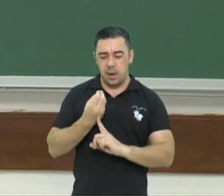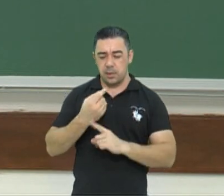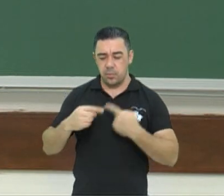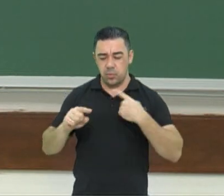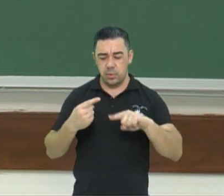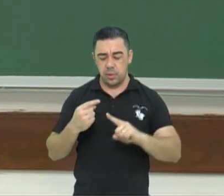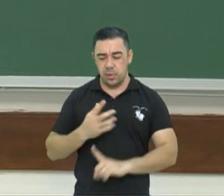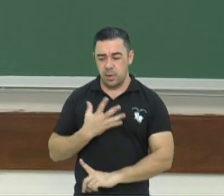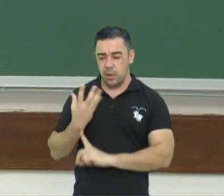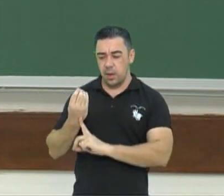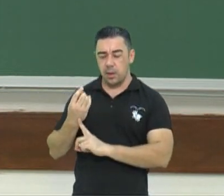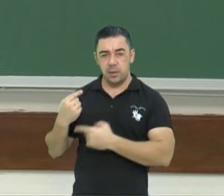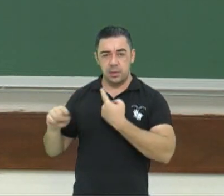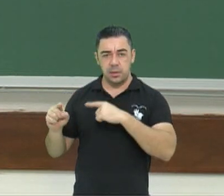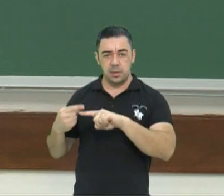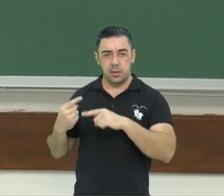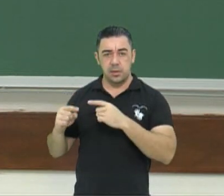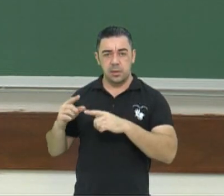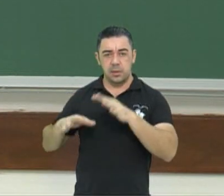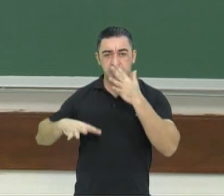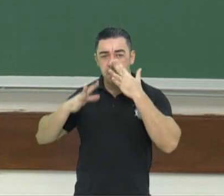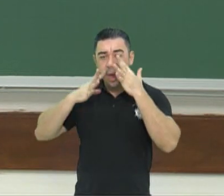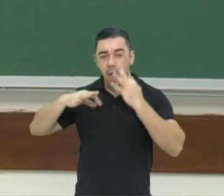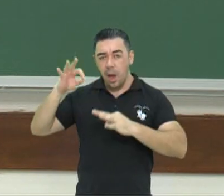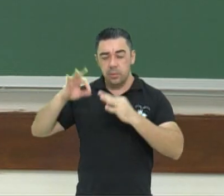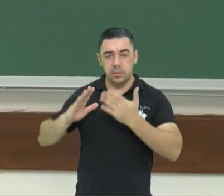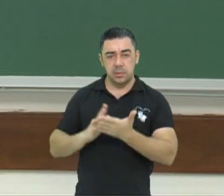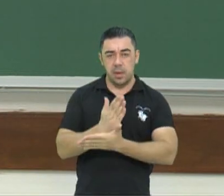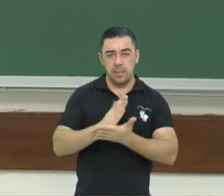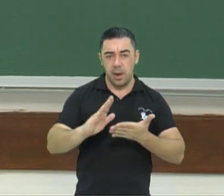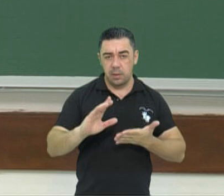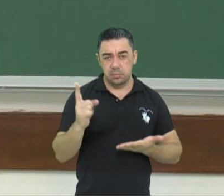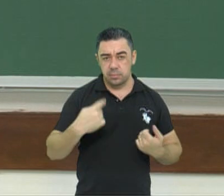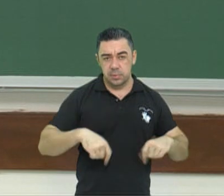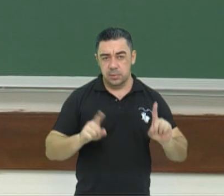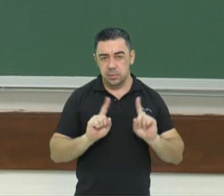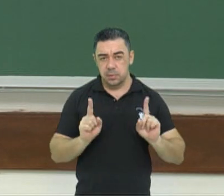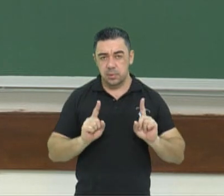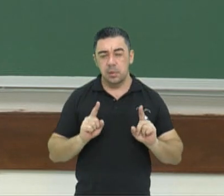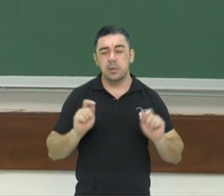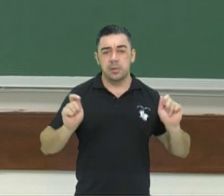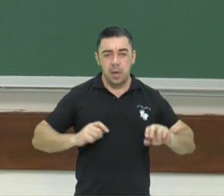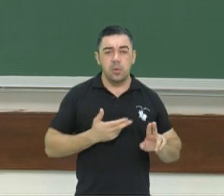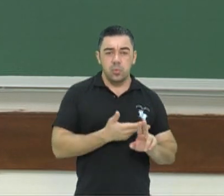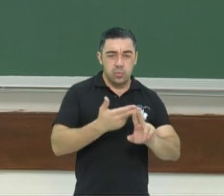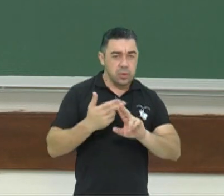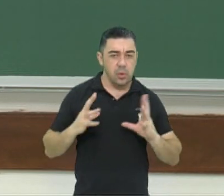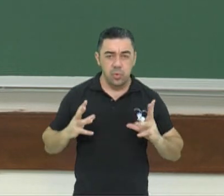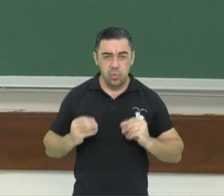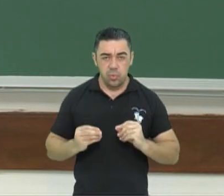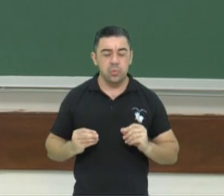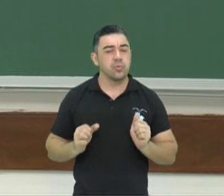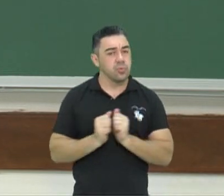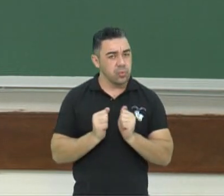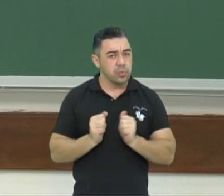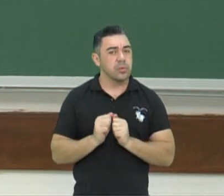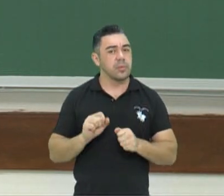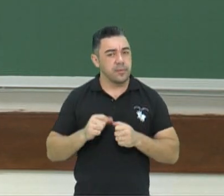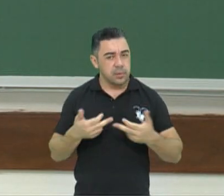a arte teatral, não precisa mais fazer essa separação. E você pode usar eles todos juntos para produzir algo.